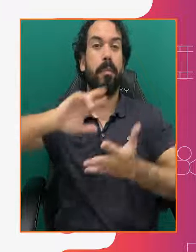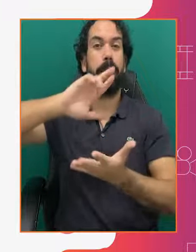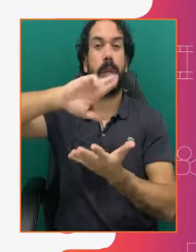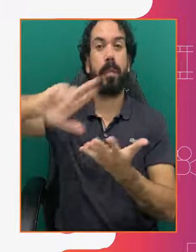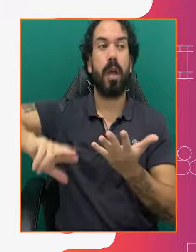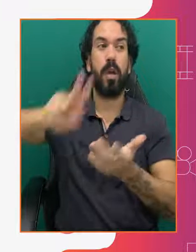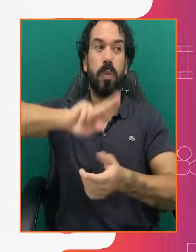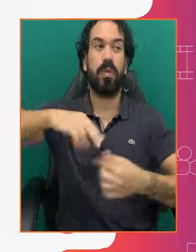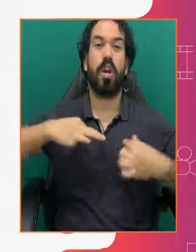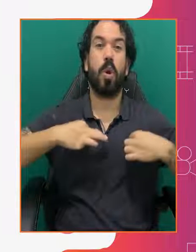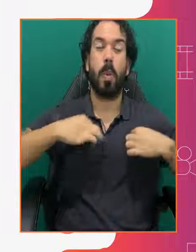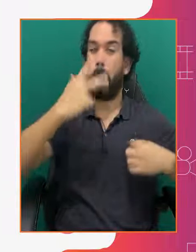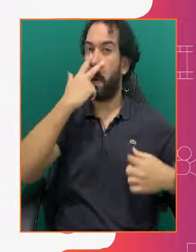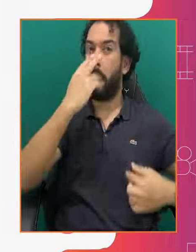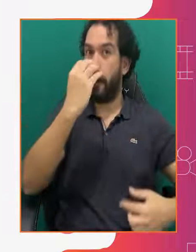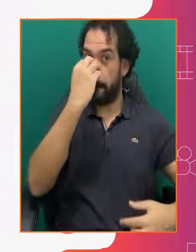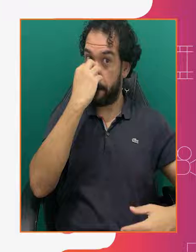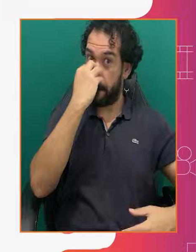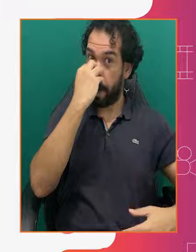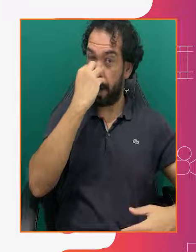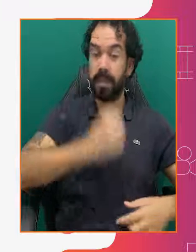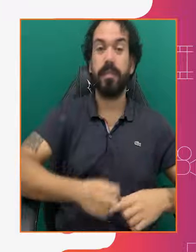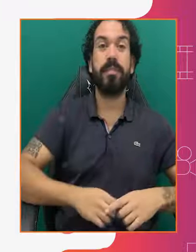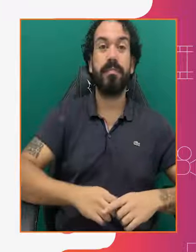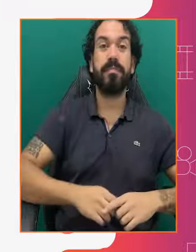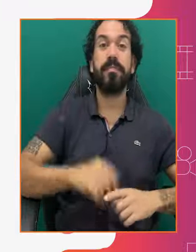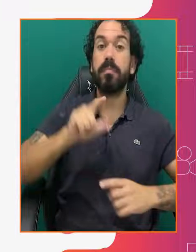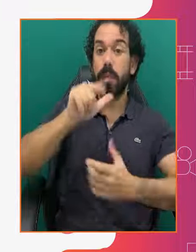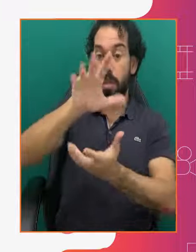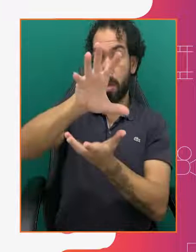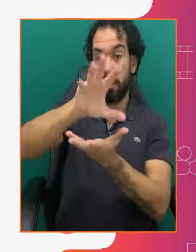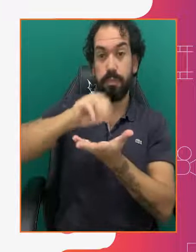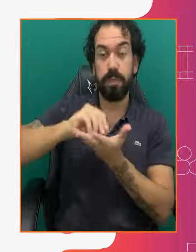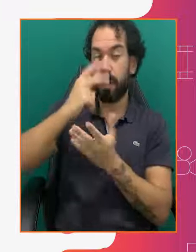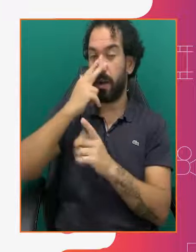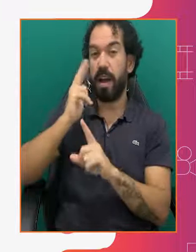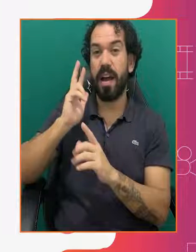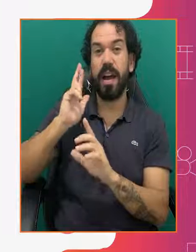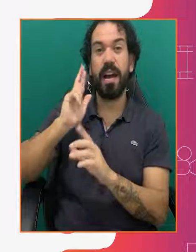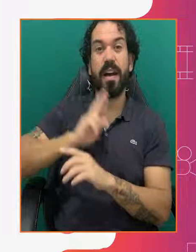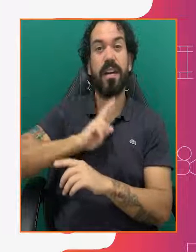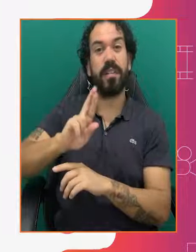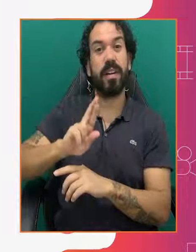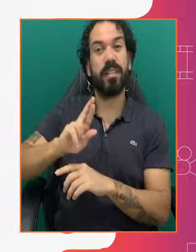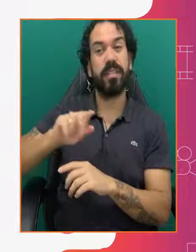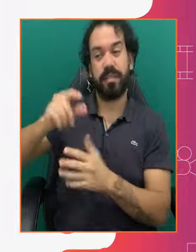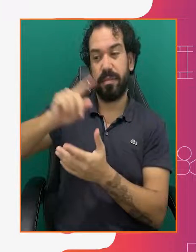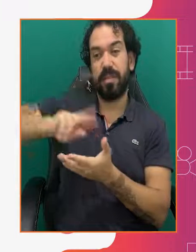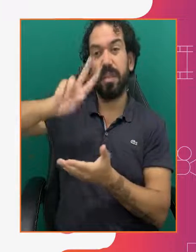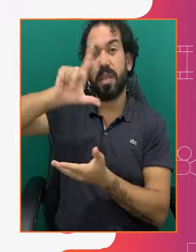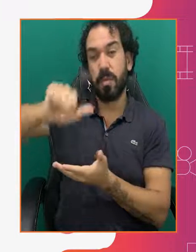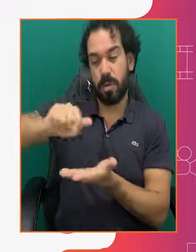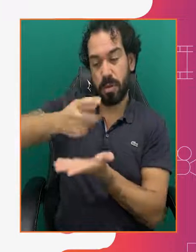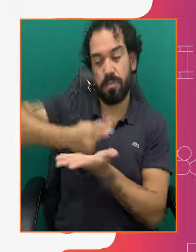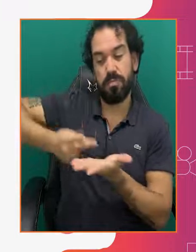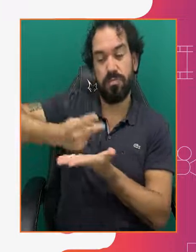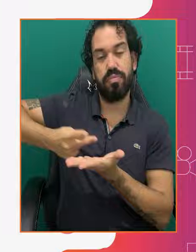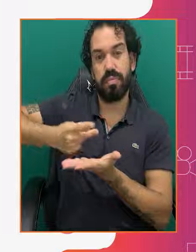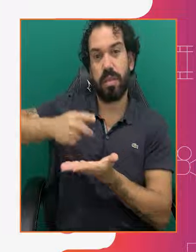diferentes movimentos usando a roupa do palhaço. E isso servia de referência para a animação que o Max